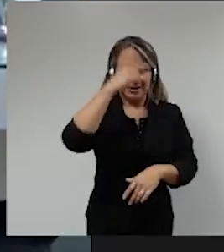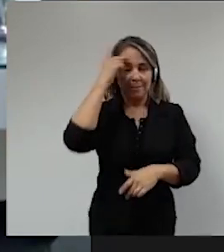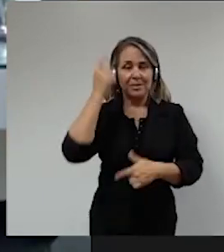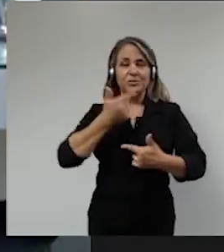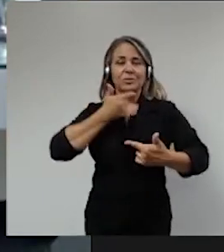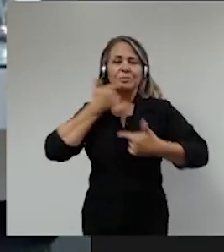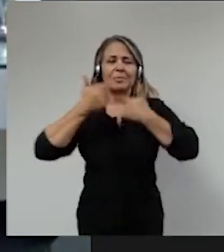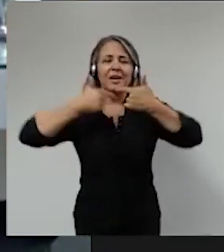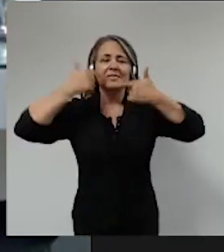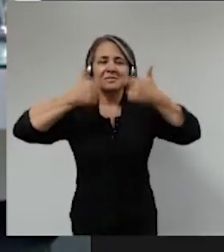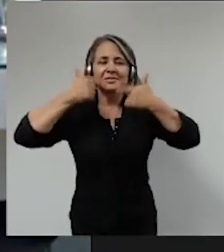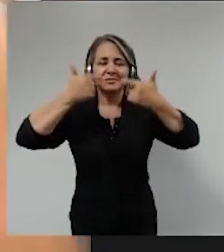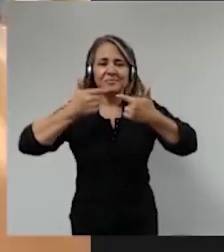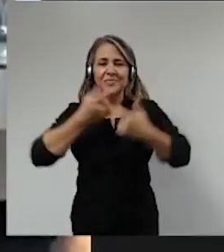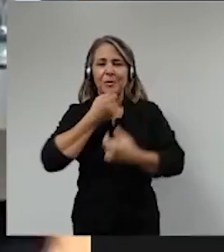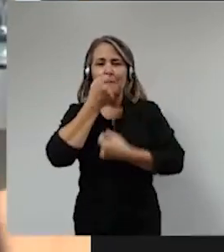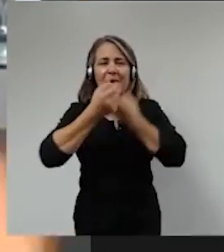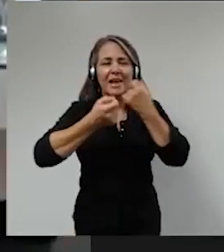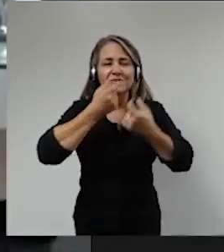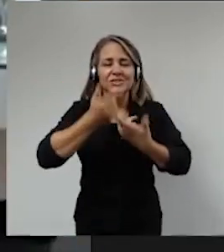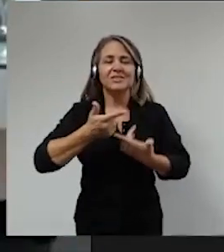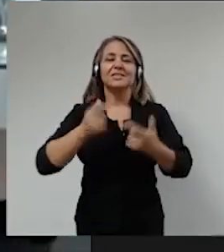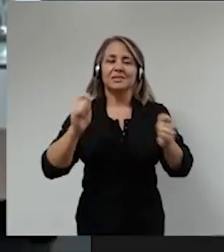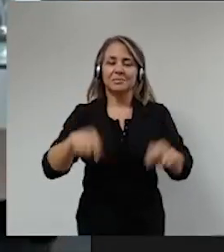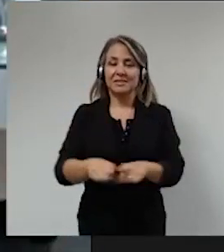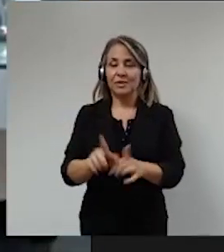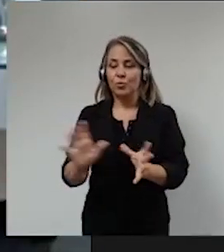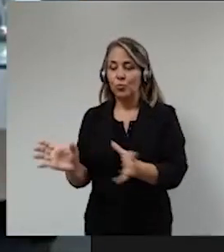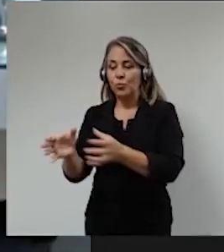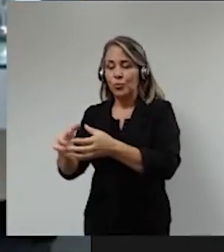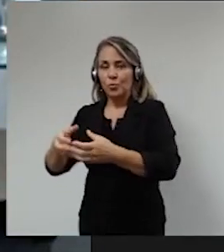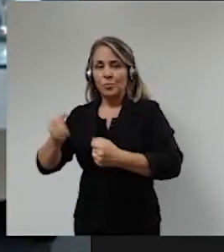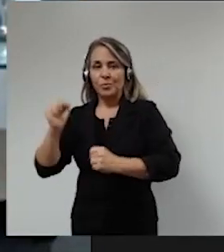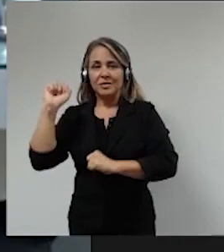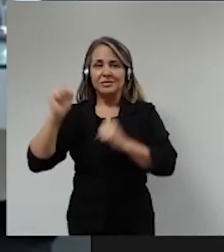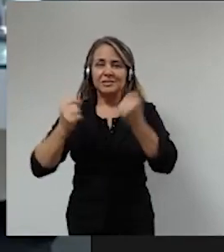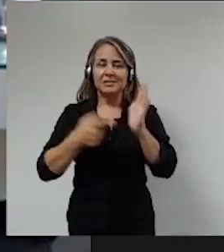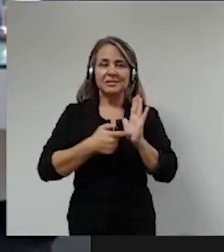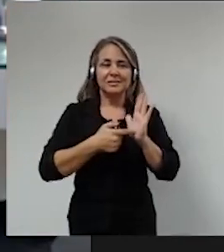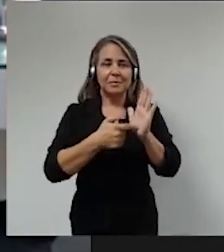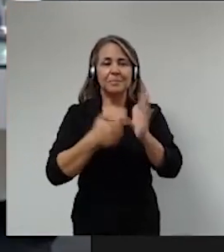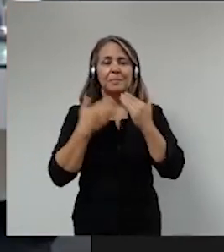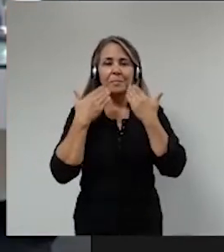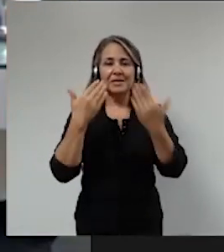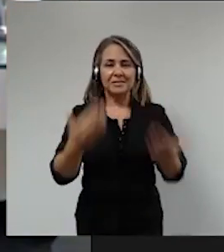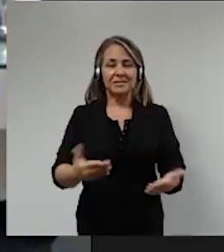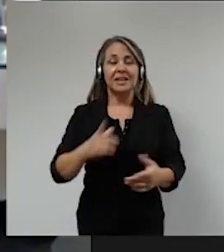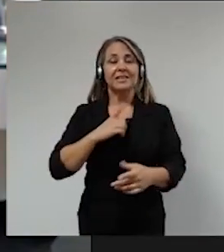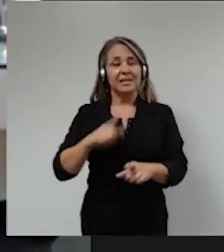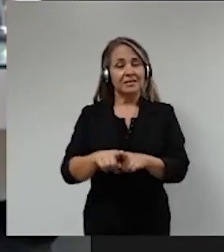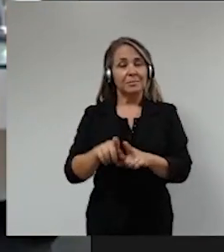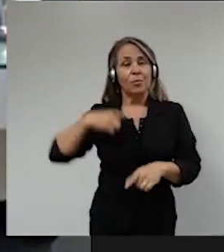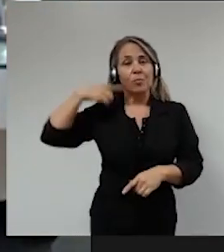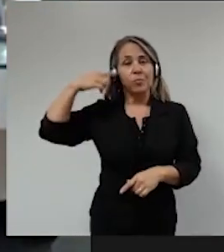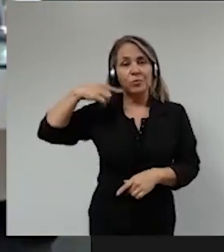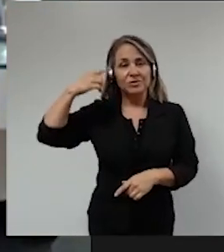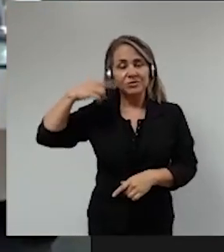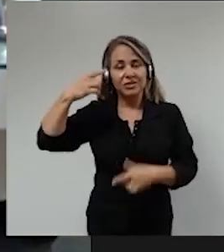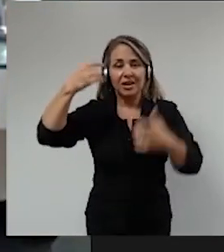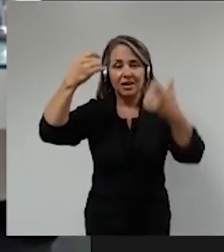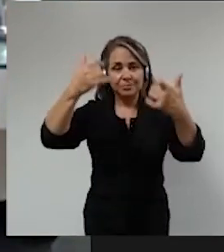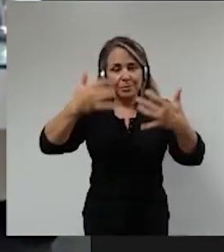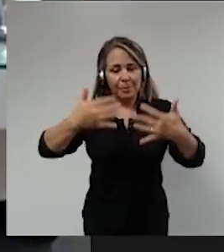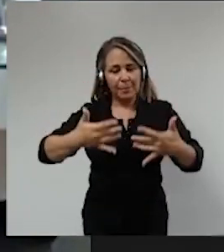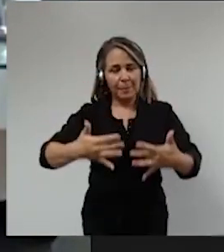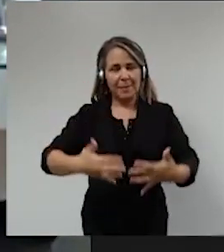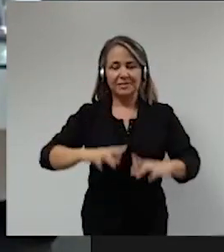fazer um stand-up, a gente tem um grupo folclórico se apresentando para várias pessoas, a gente tem um advogado falando de propriedade intelectual. Ou seja,